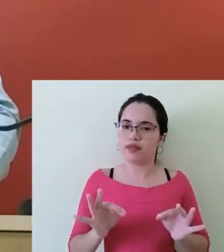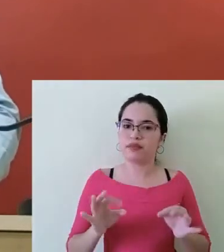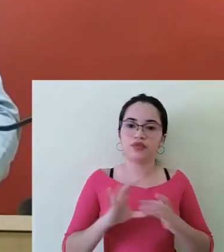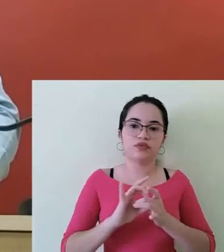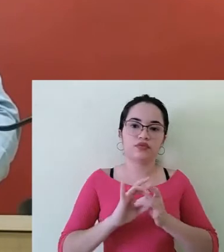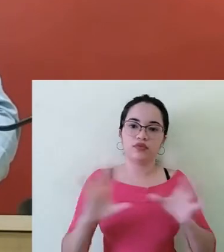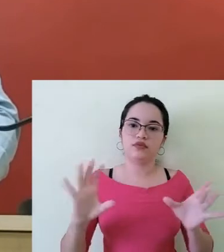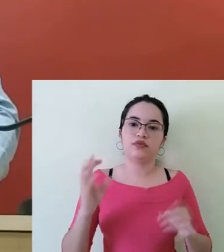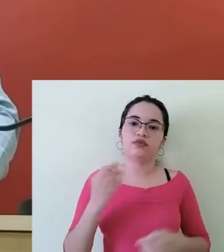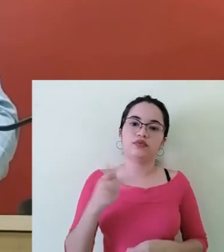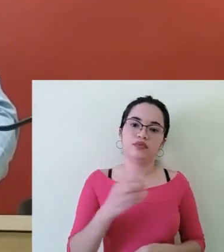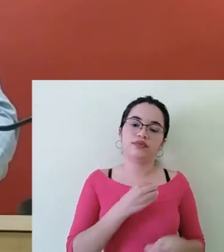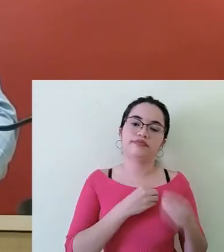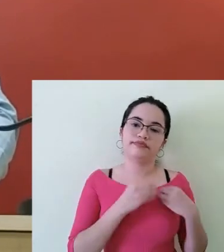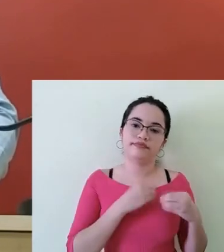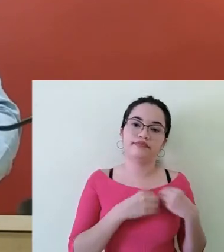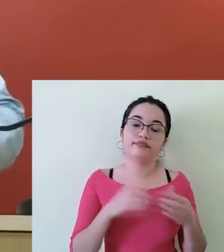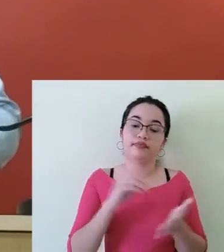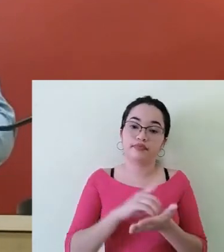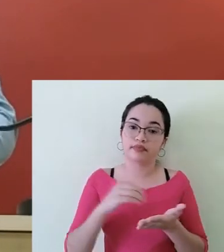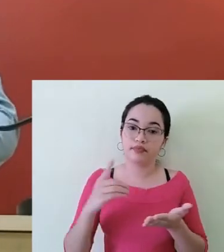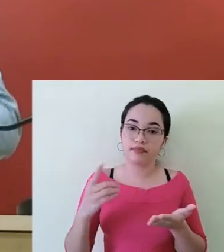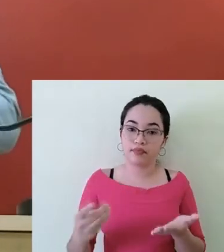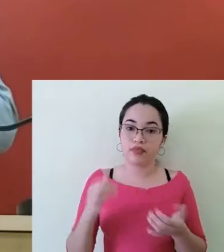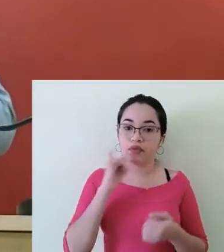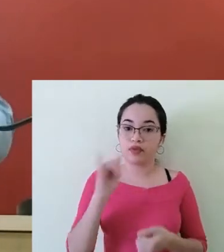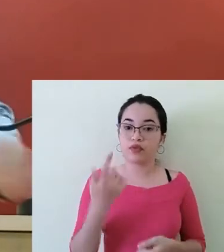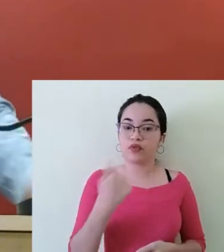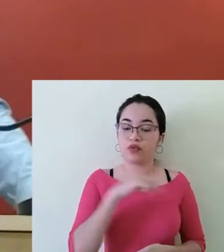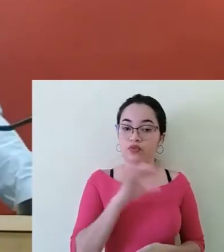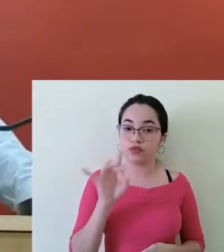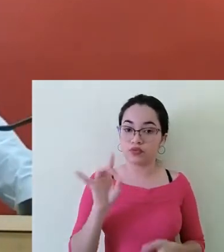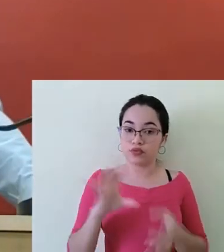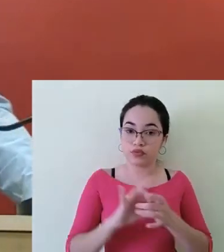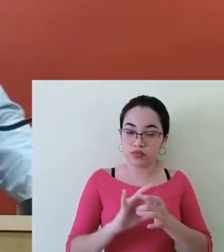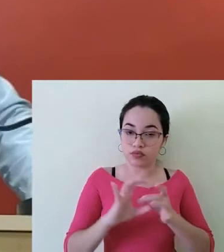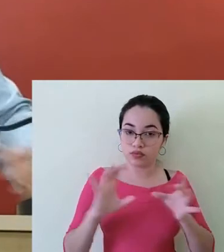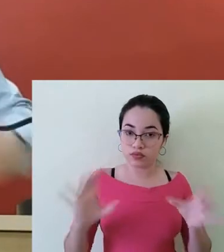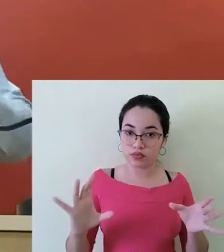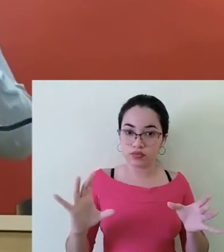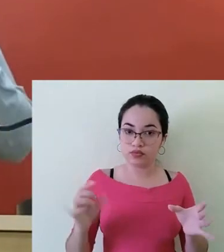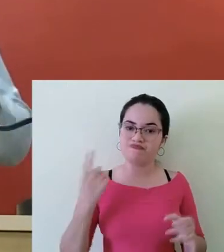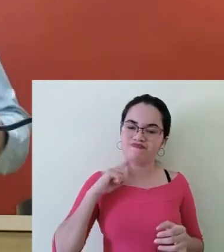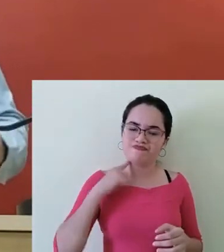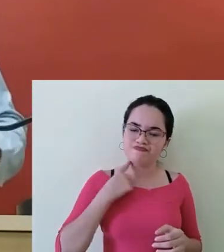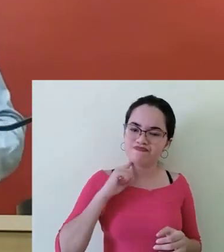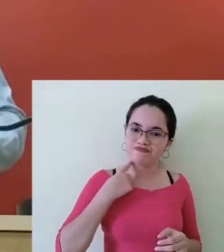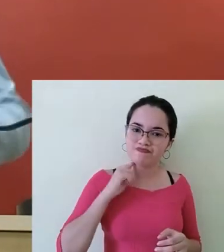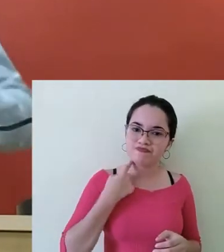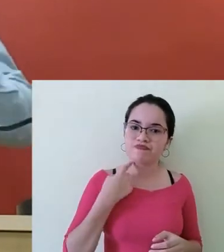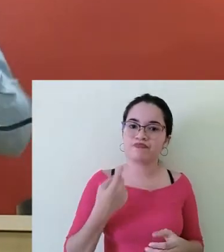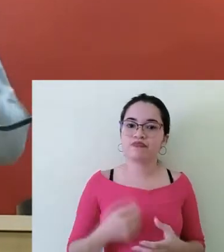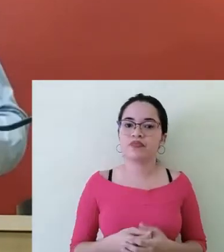livres dos seus pecados. A Bíblia diz que nós só estaremos livres dessa